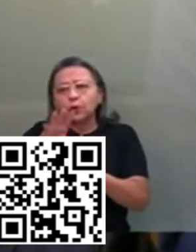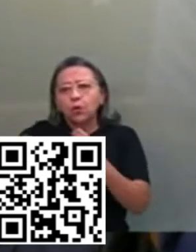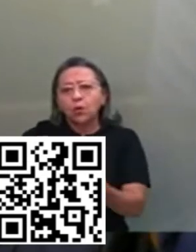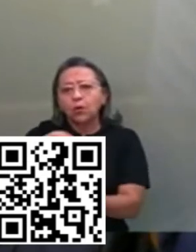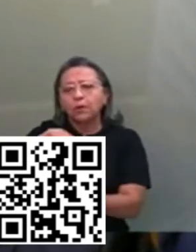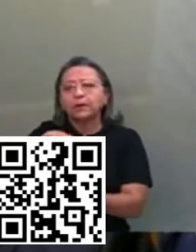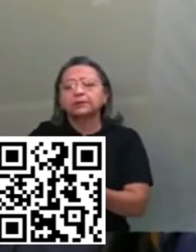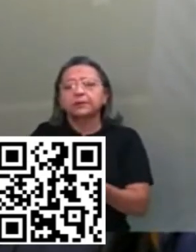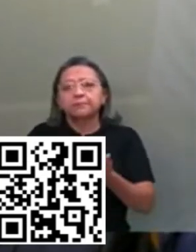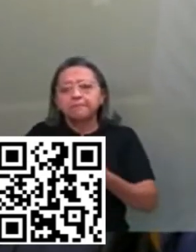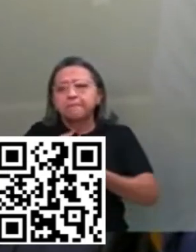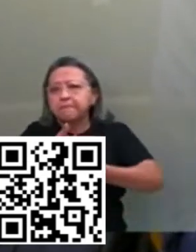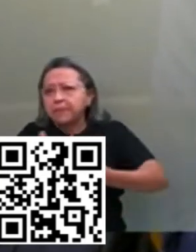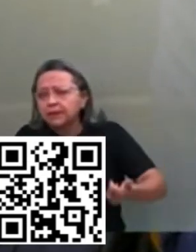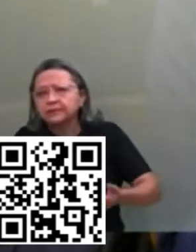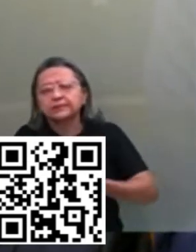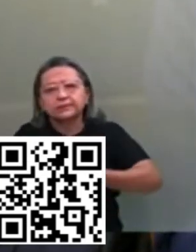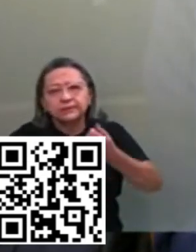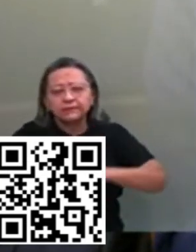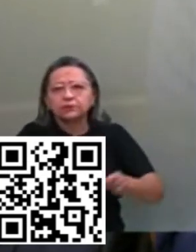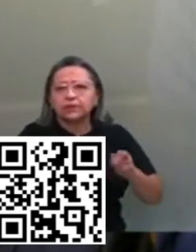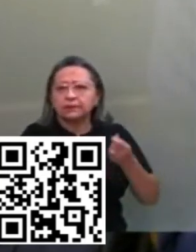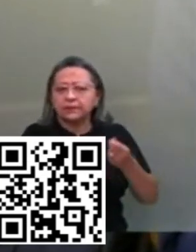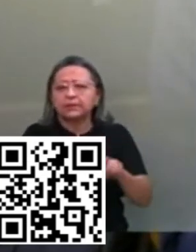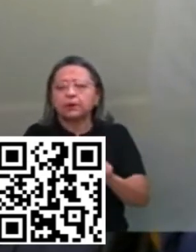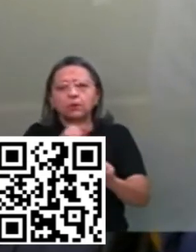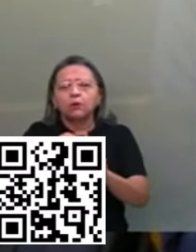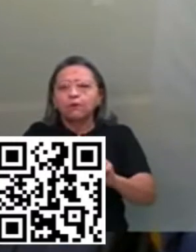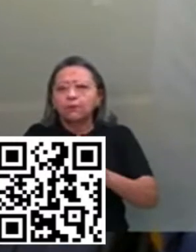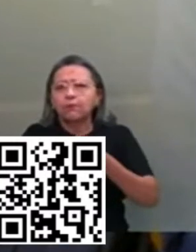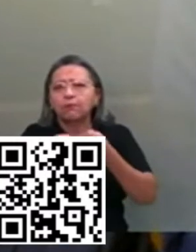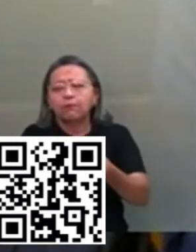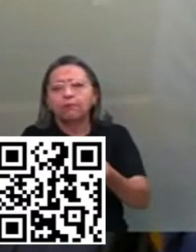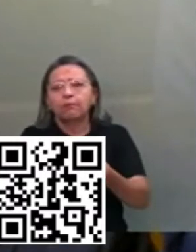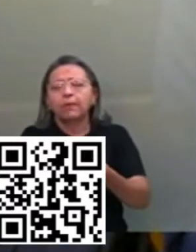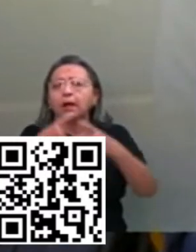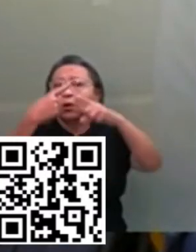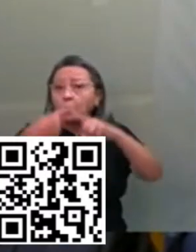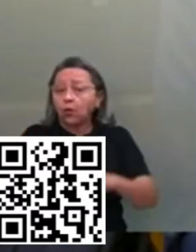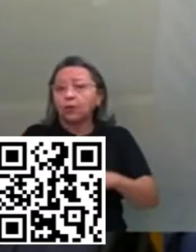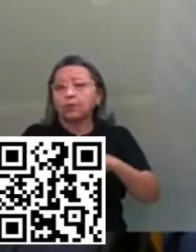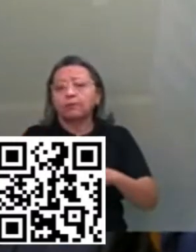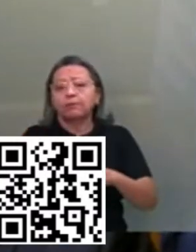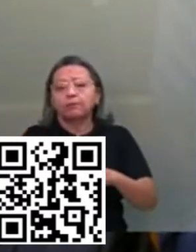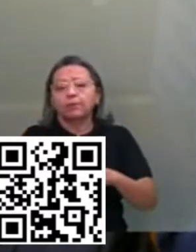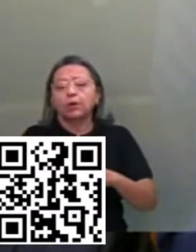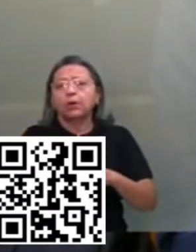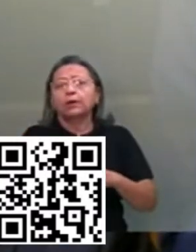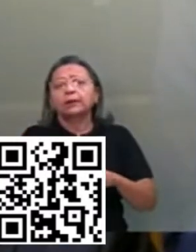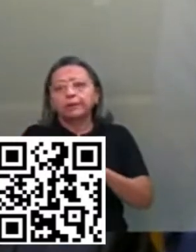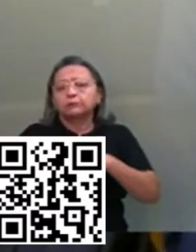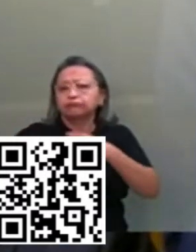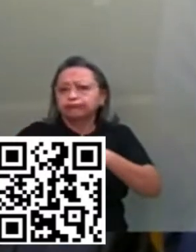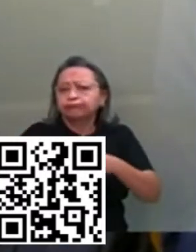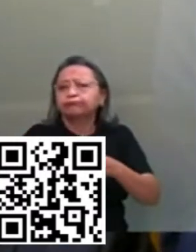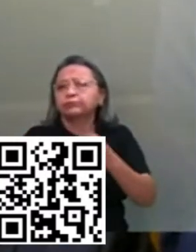de bens, serviços e capitais, objetivando o fortalecimento da competitividade e a geração de